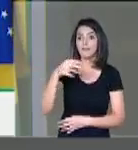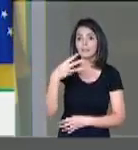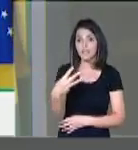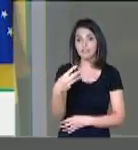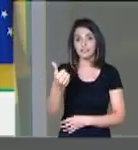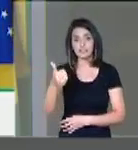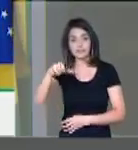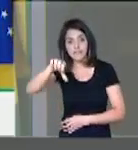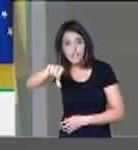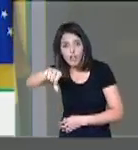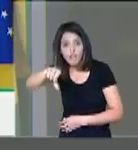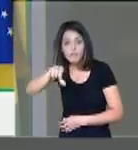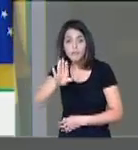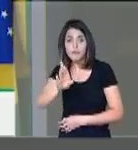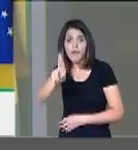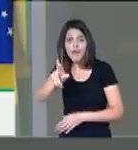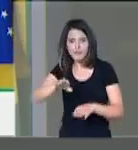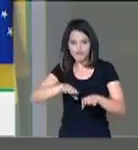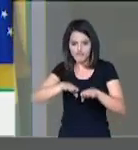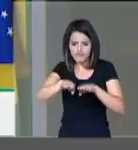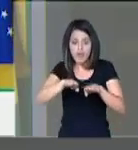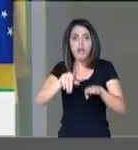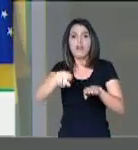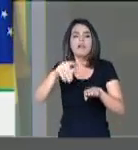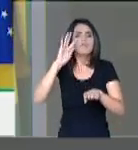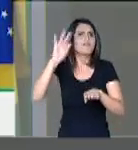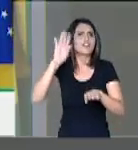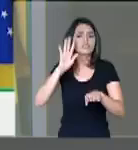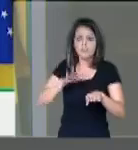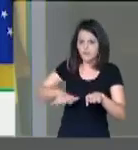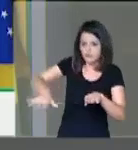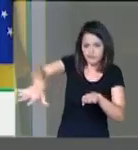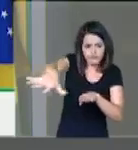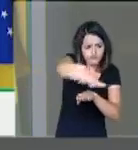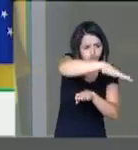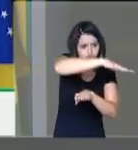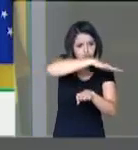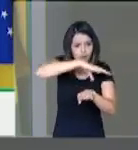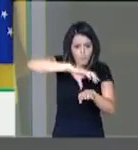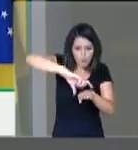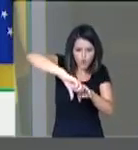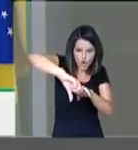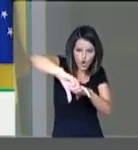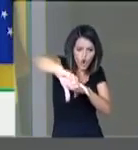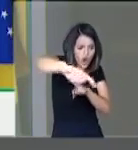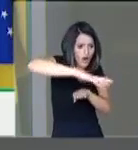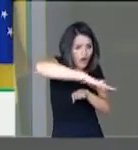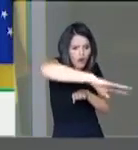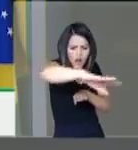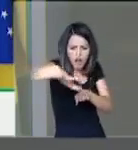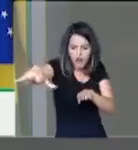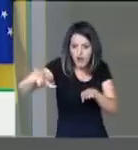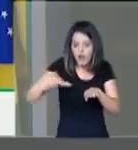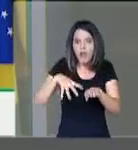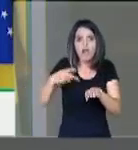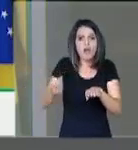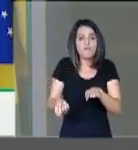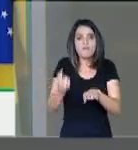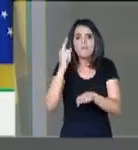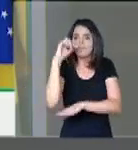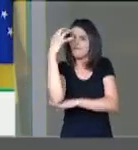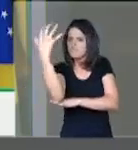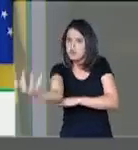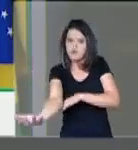319 imagina o impacto no entorno daquela região que já teve uma ampliação absurda